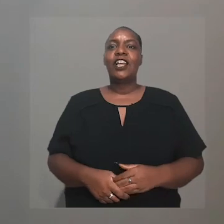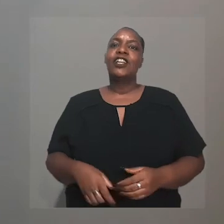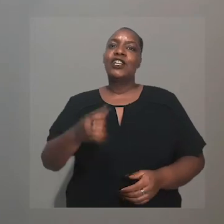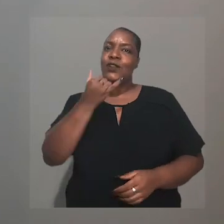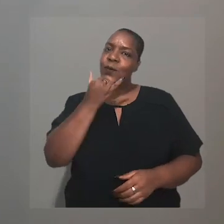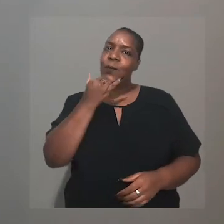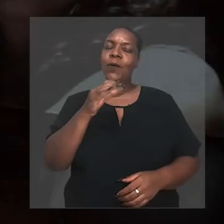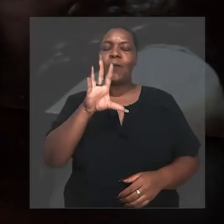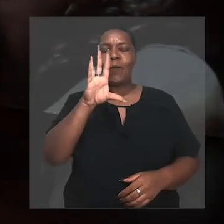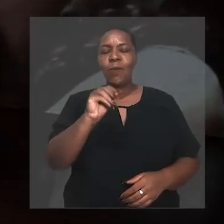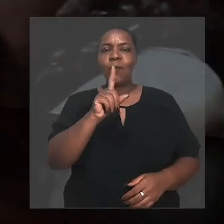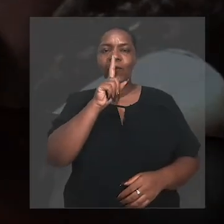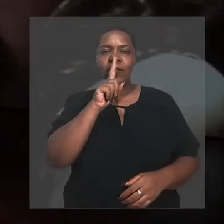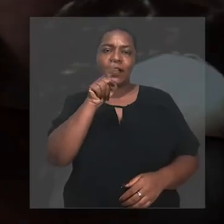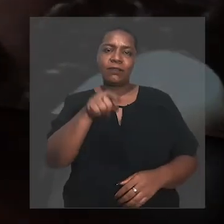Desculpa por ter te mutado.